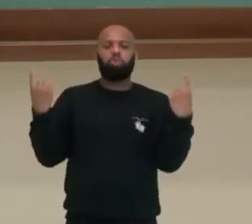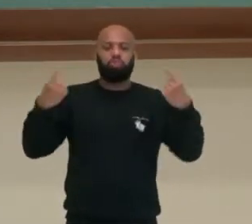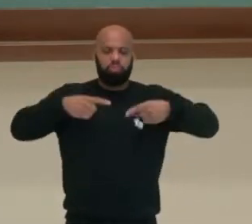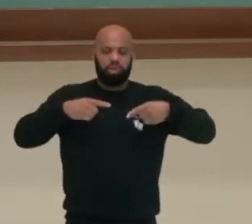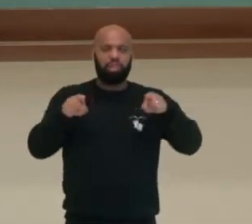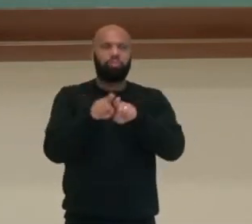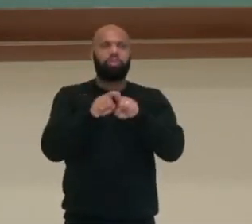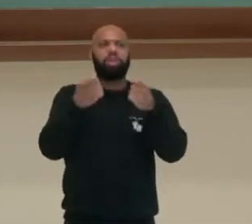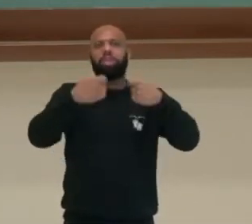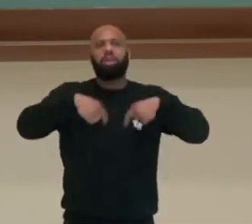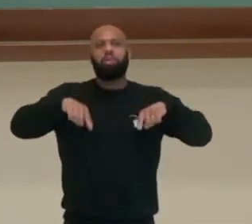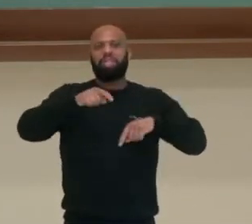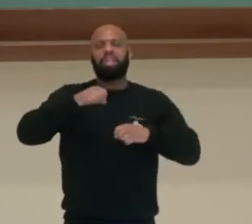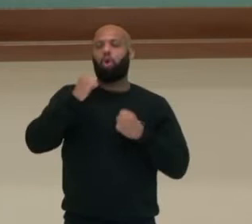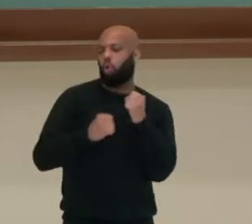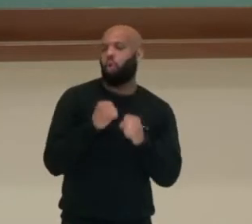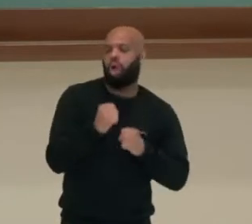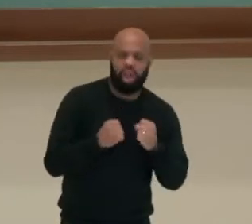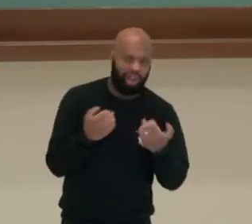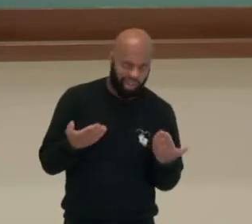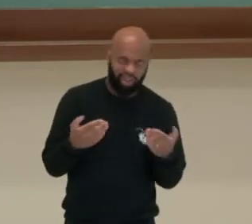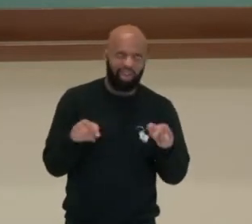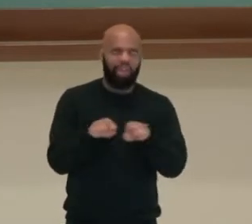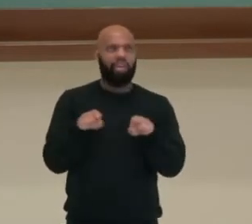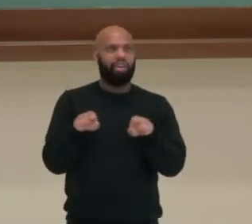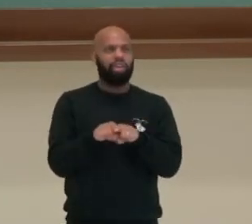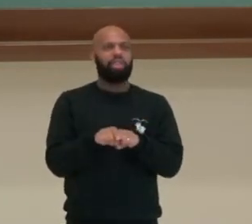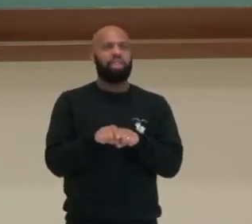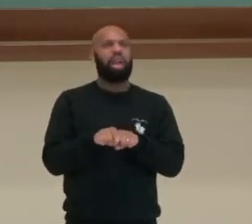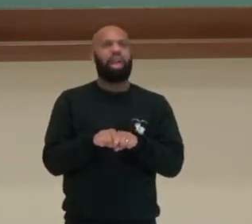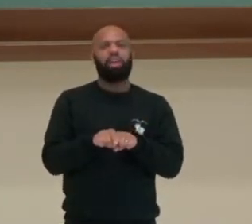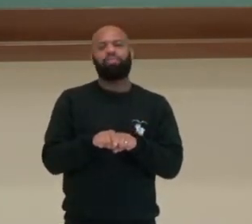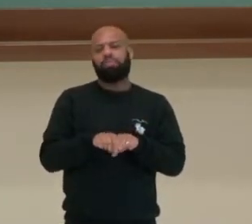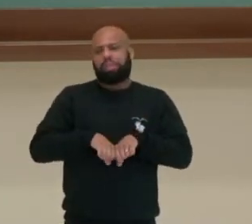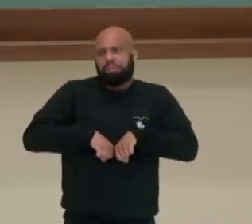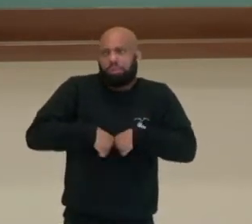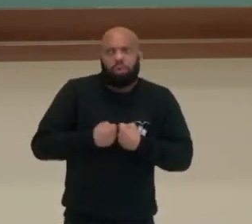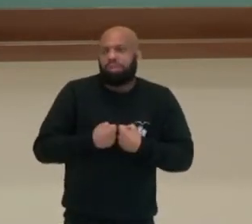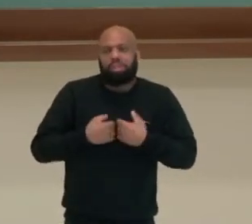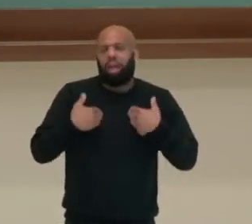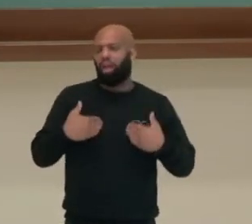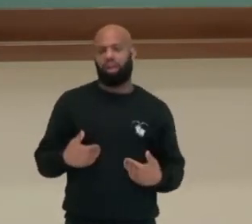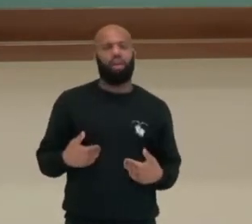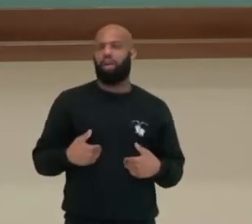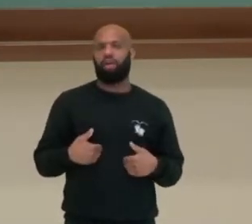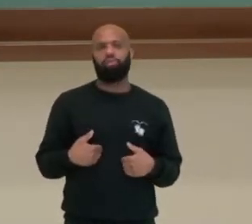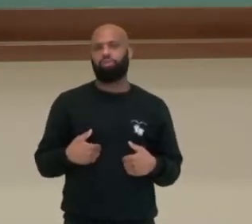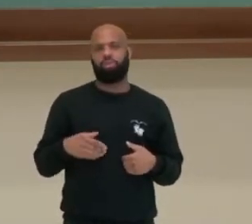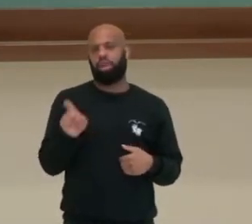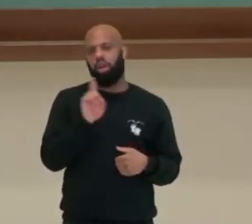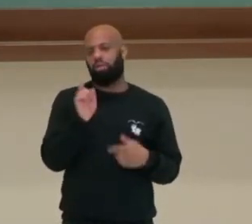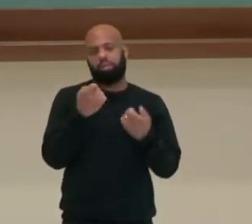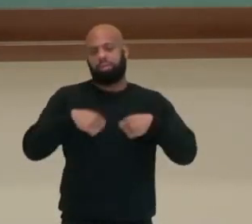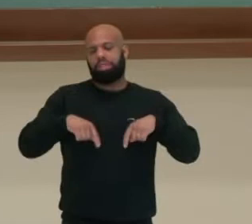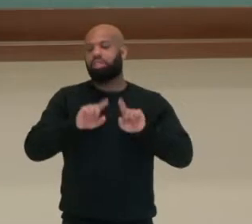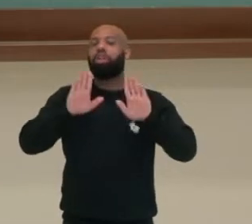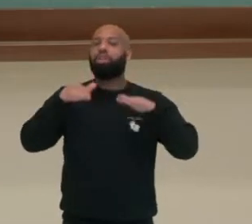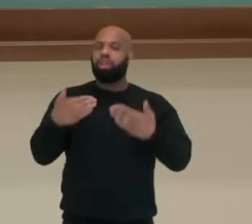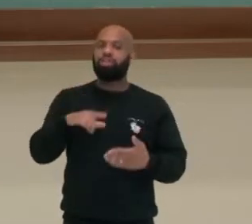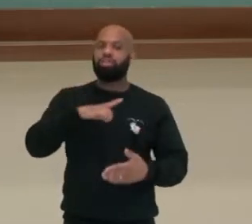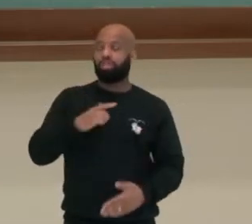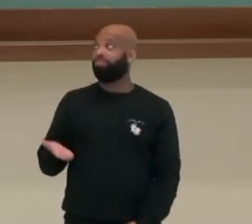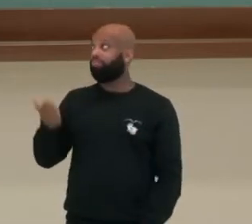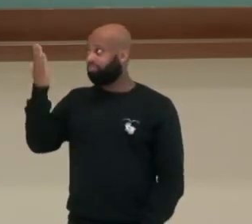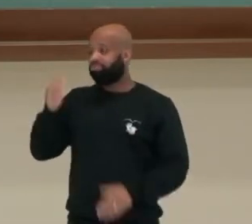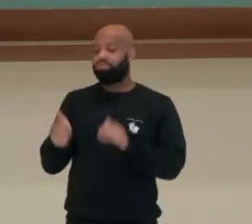por não precisar se movimentar tanto, pelo esforço físico não ser tão grande, né? A bocha foi um